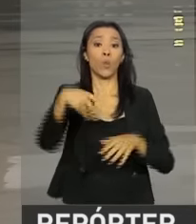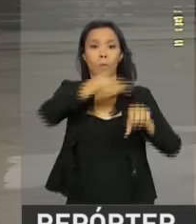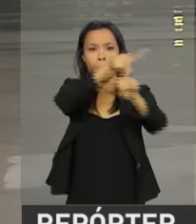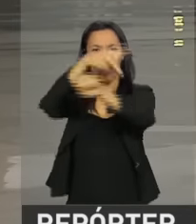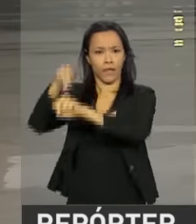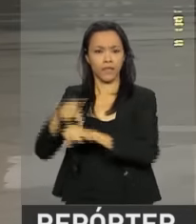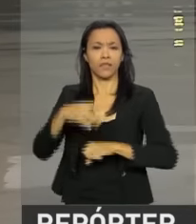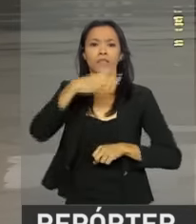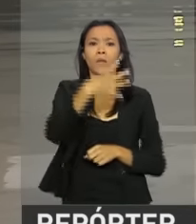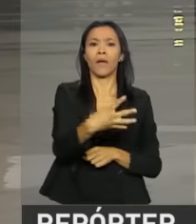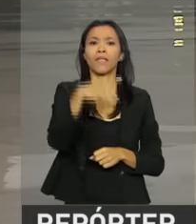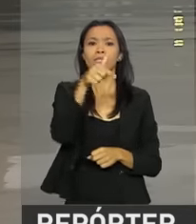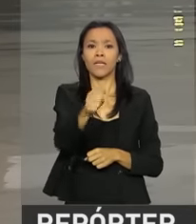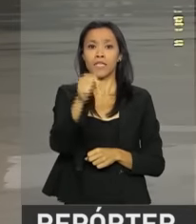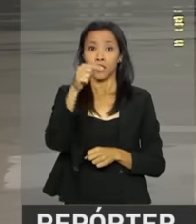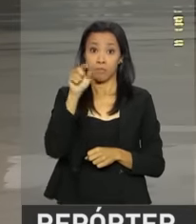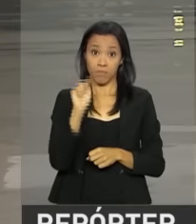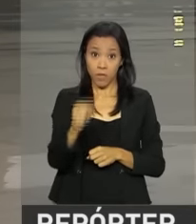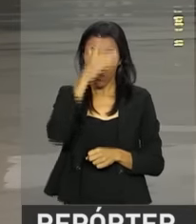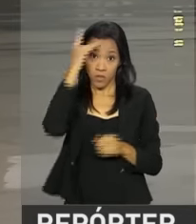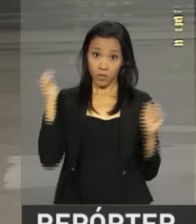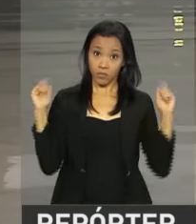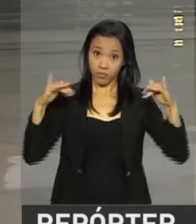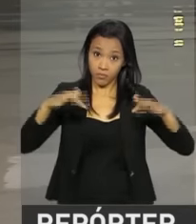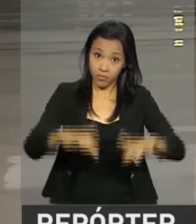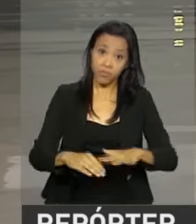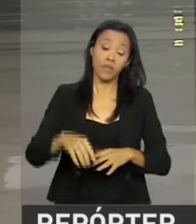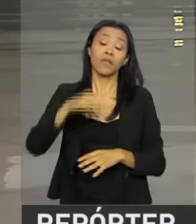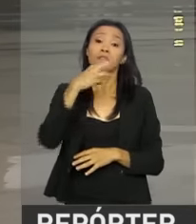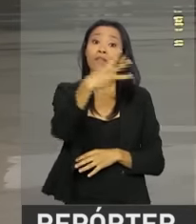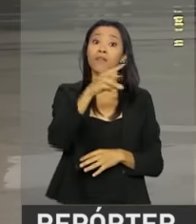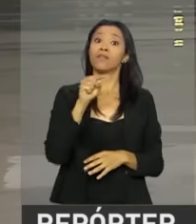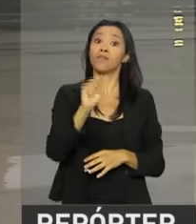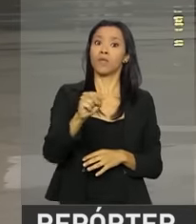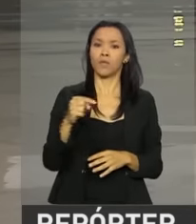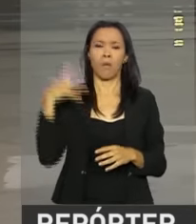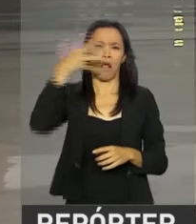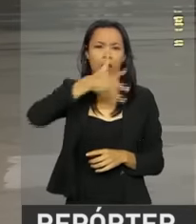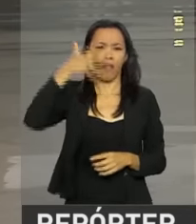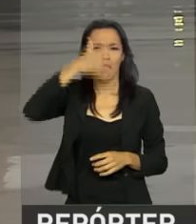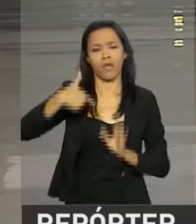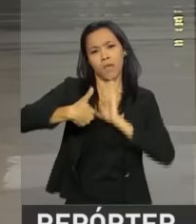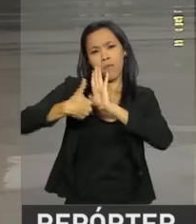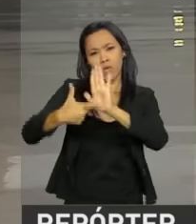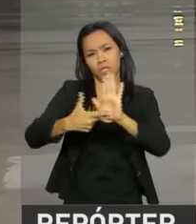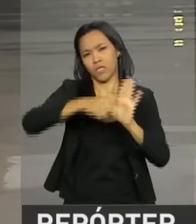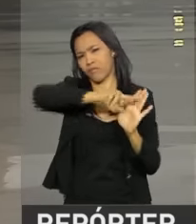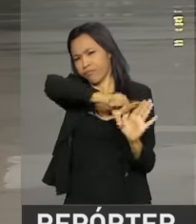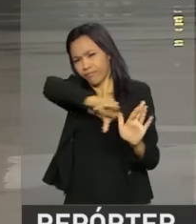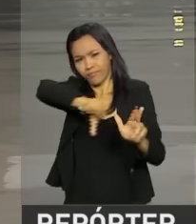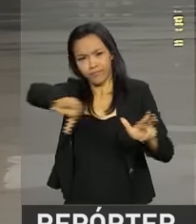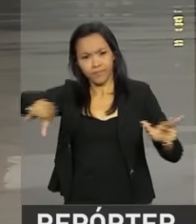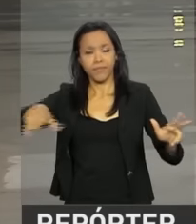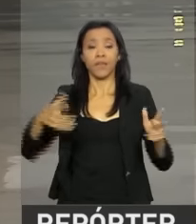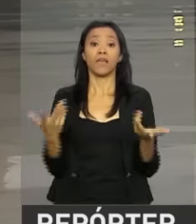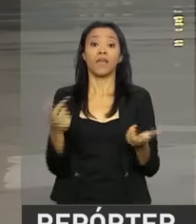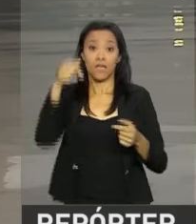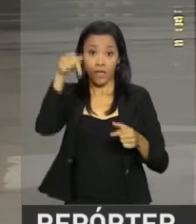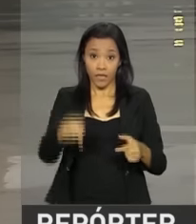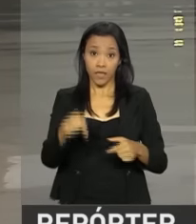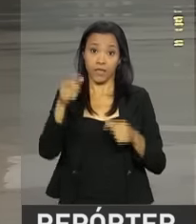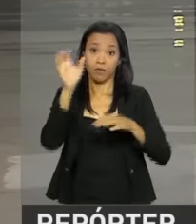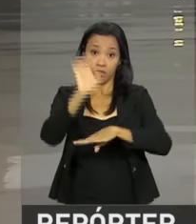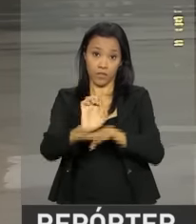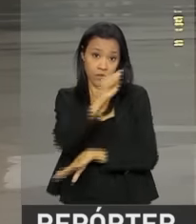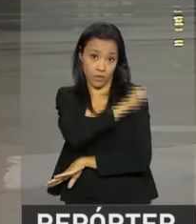47 mil visitantes, 3.800 conferencistas e 1.100 expositores. E ainda hoje no Rio de Janeiro, o presidente Temer